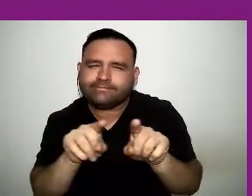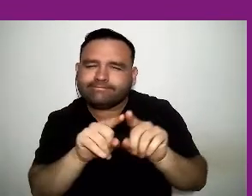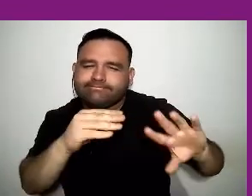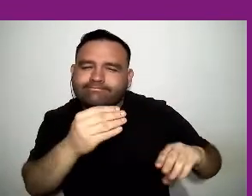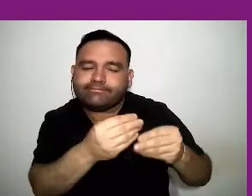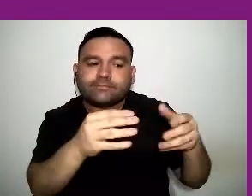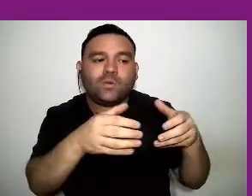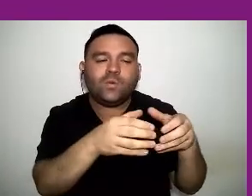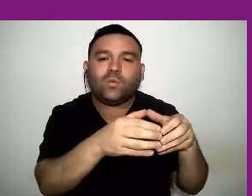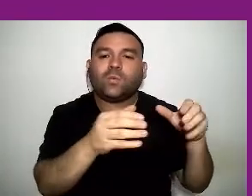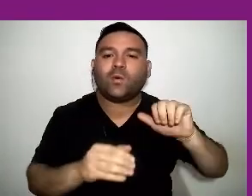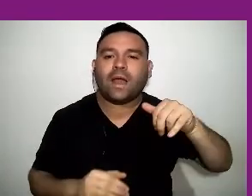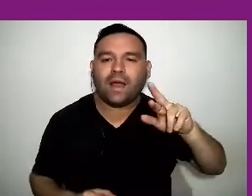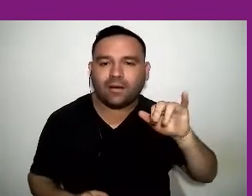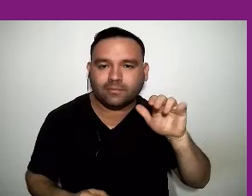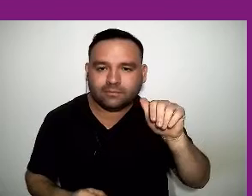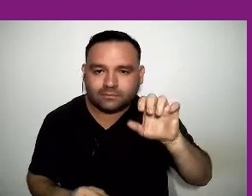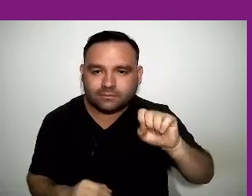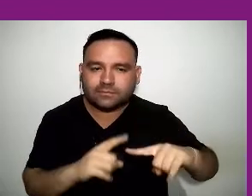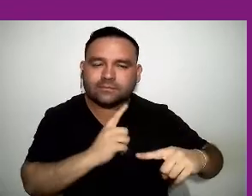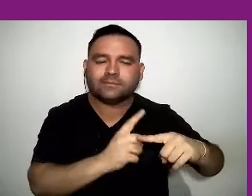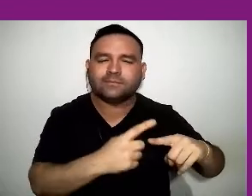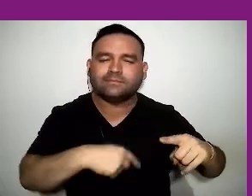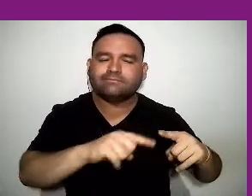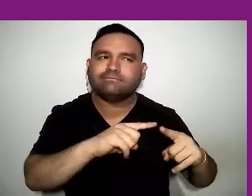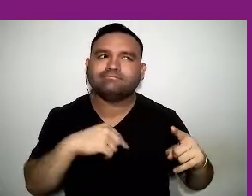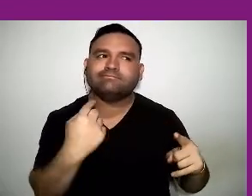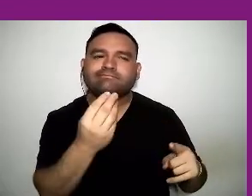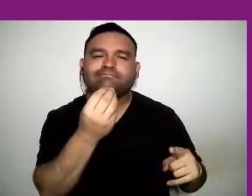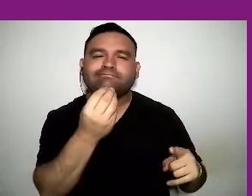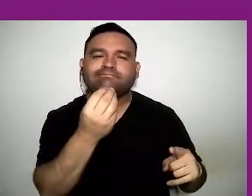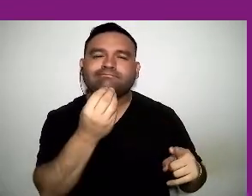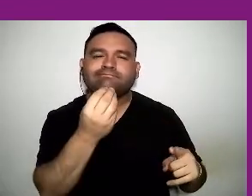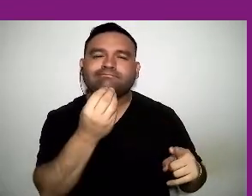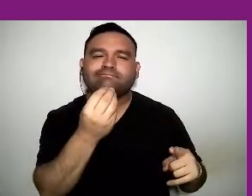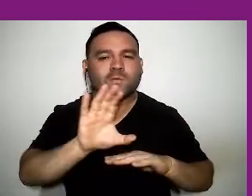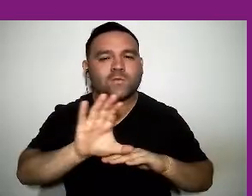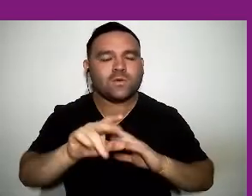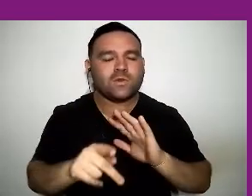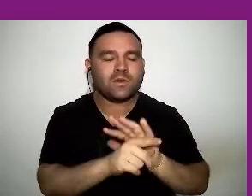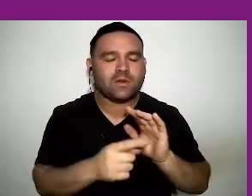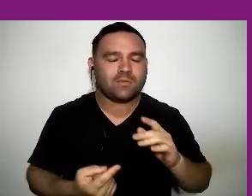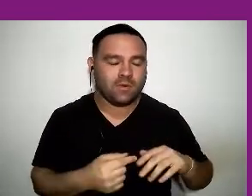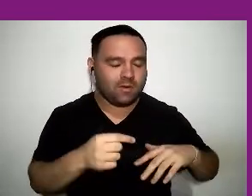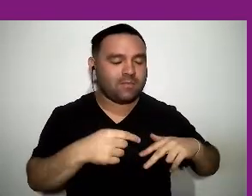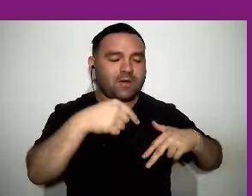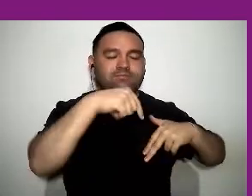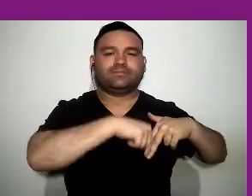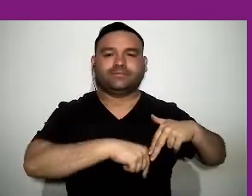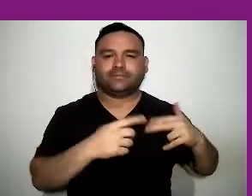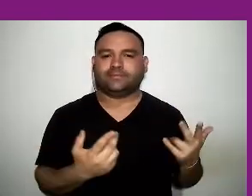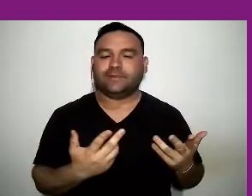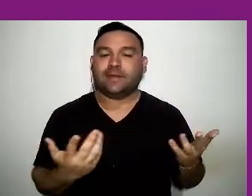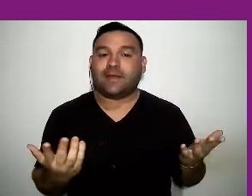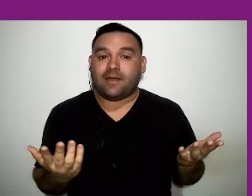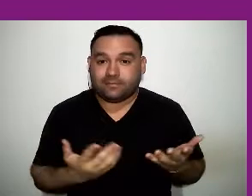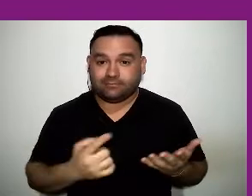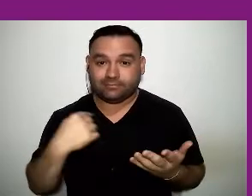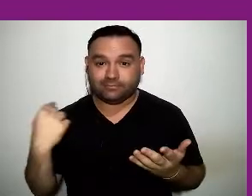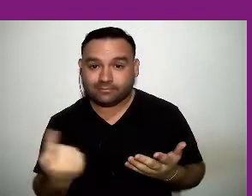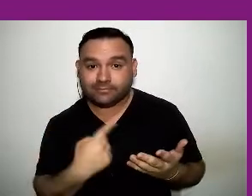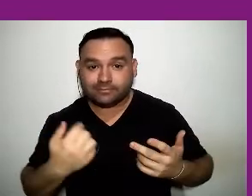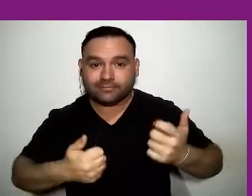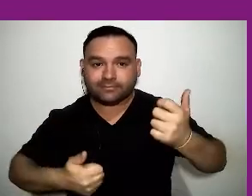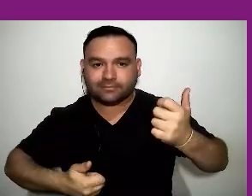ao Grupo Américas a oportunidade de realizar esse curso de ventilação mecânica. Então, vamos